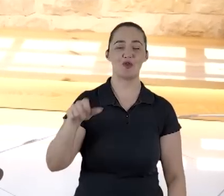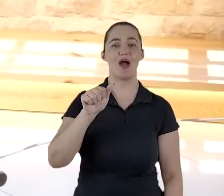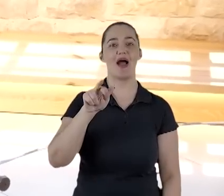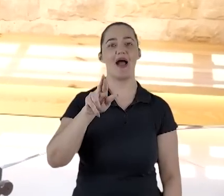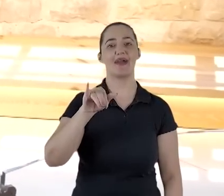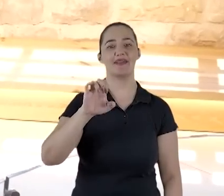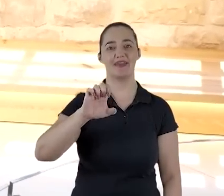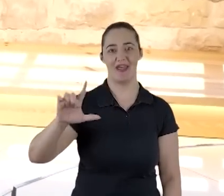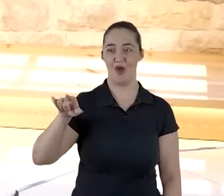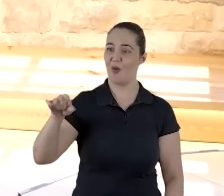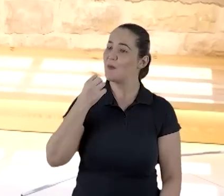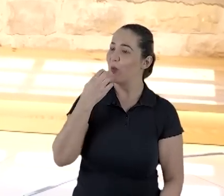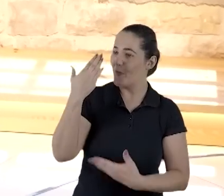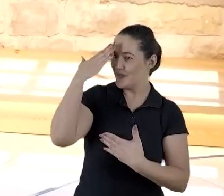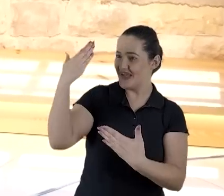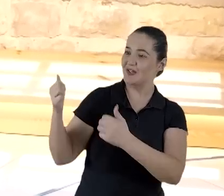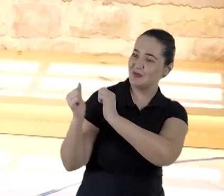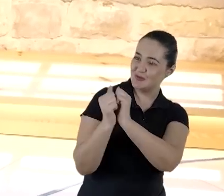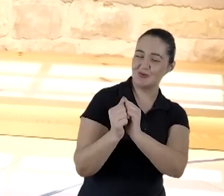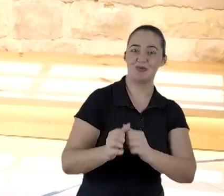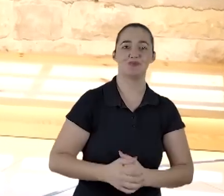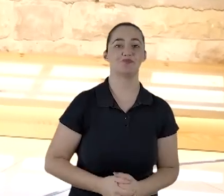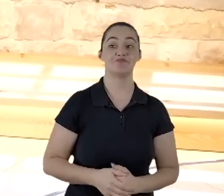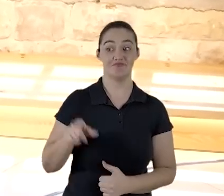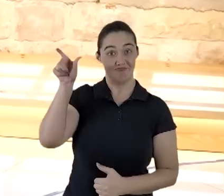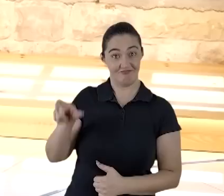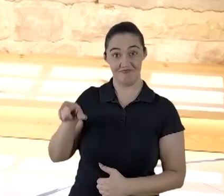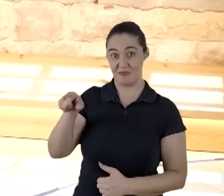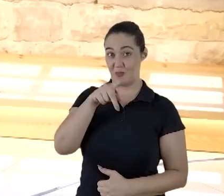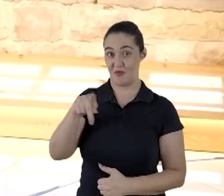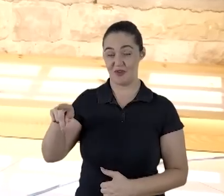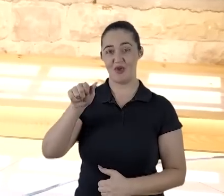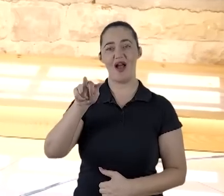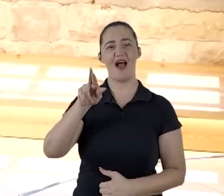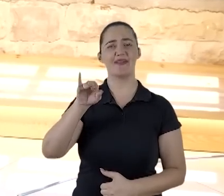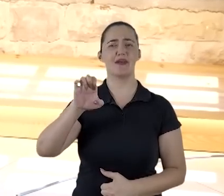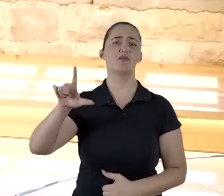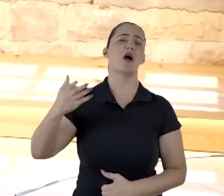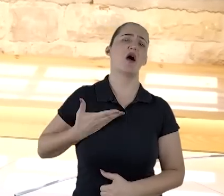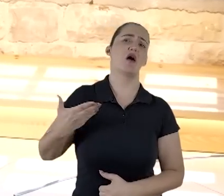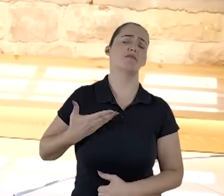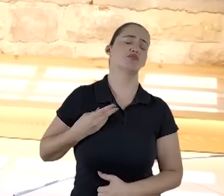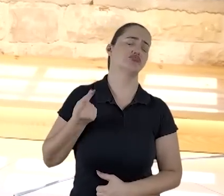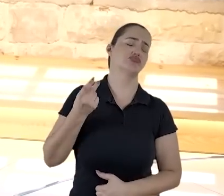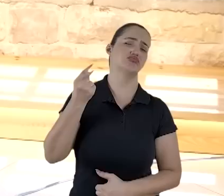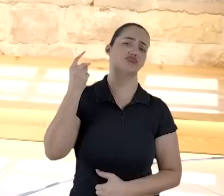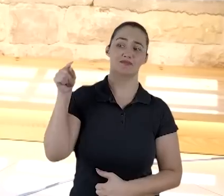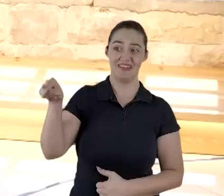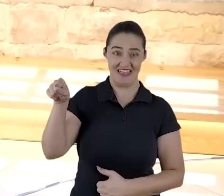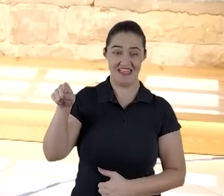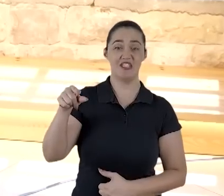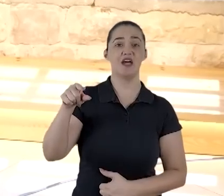professor Ariel. Muito obrigado por estar conosco, viu? Um prazer, Rodrigo Cé. O Ariel, só para lembrar a vocês, é um amigo de longa data. Ele é